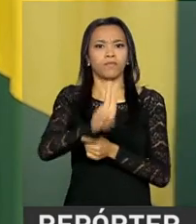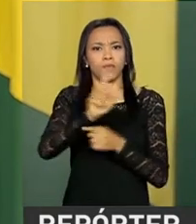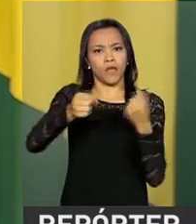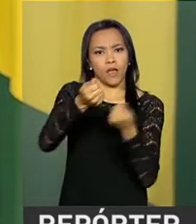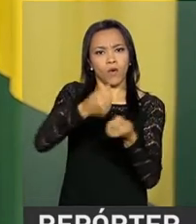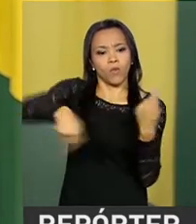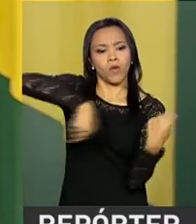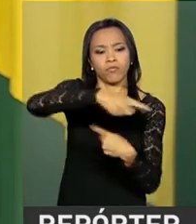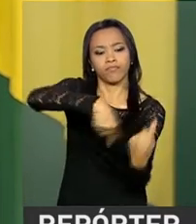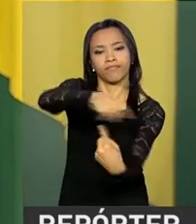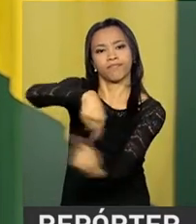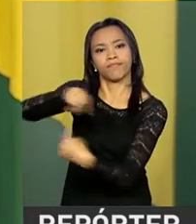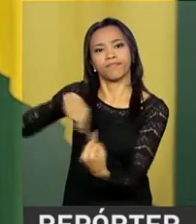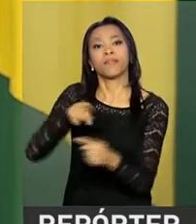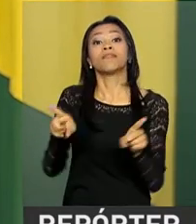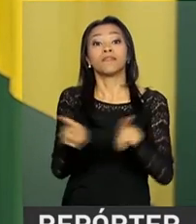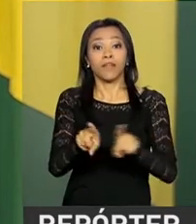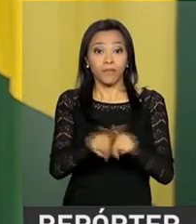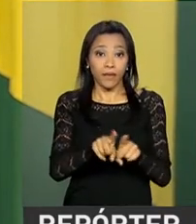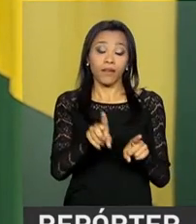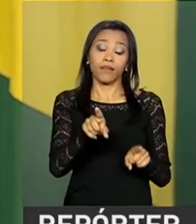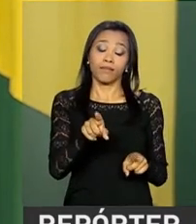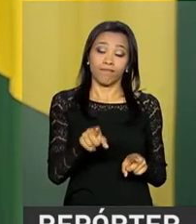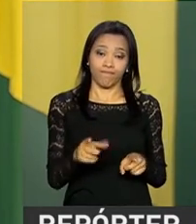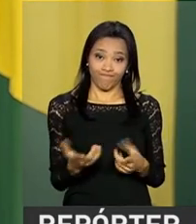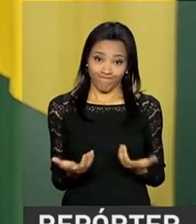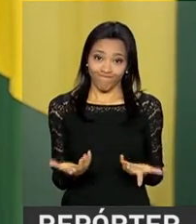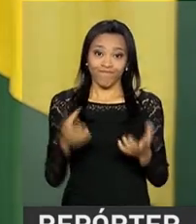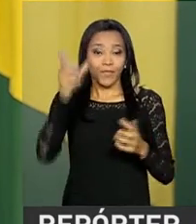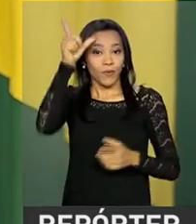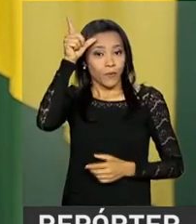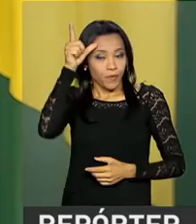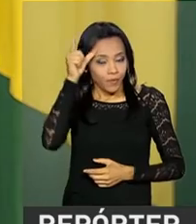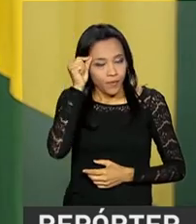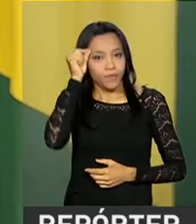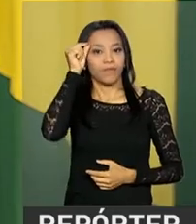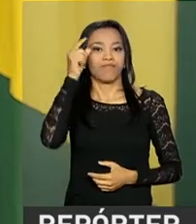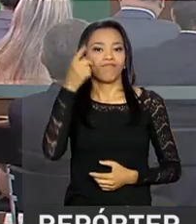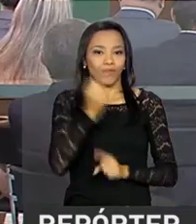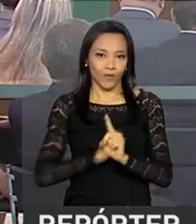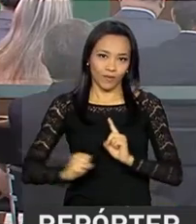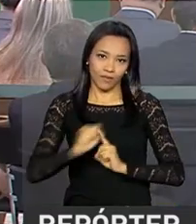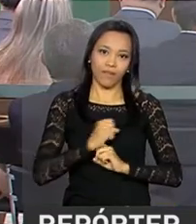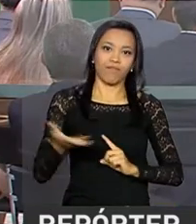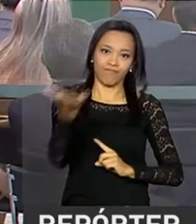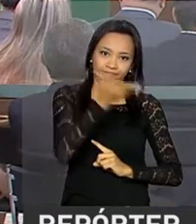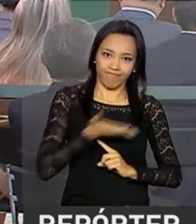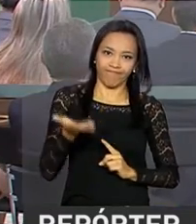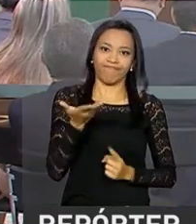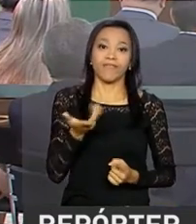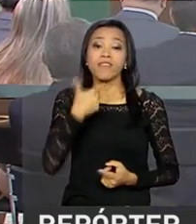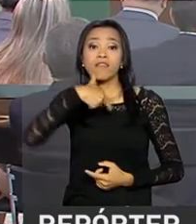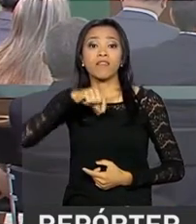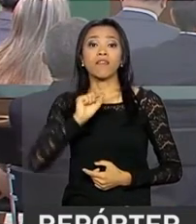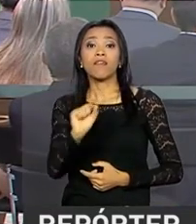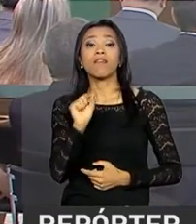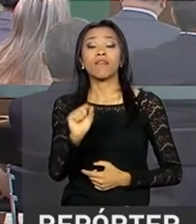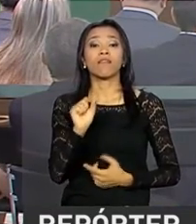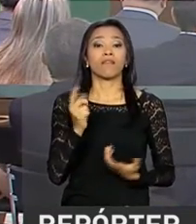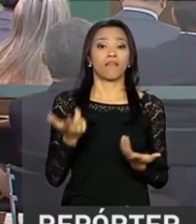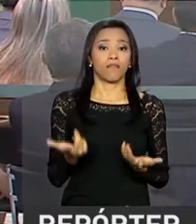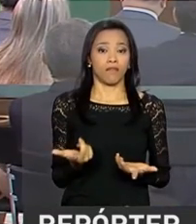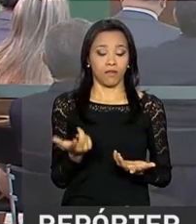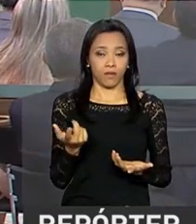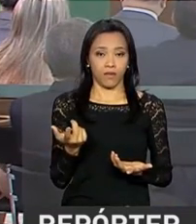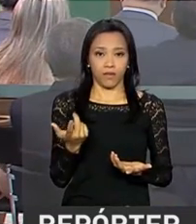como traria, de alguma maneira, uma certa tranquilidade social. O fato é que quem deixar de